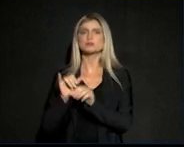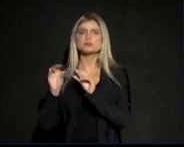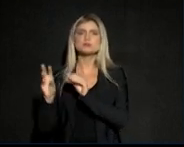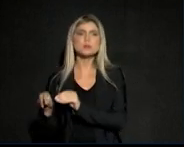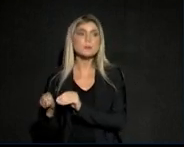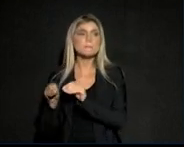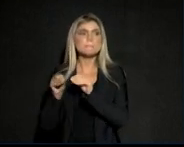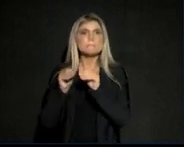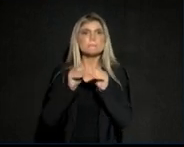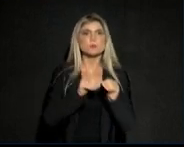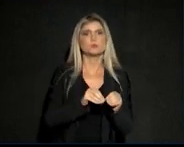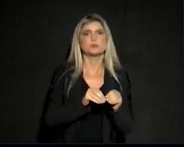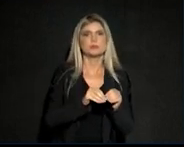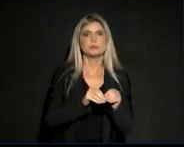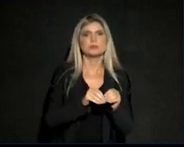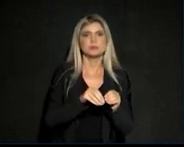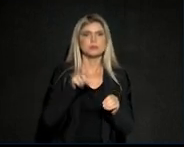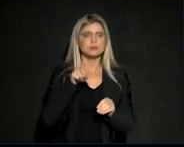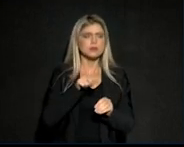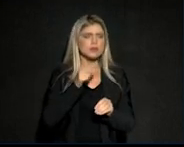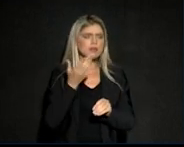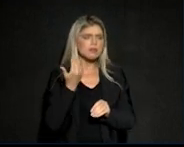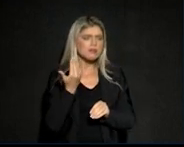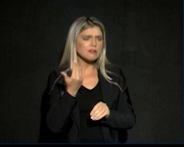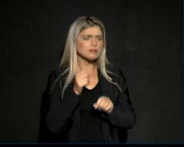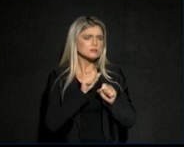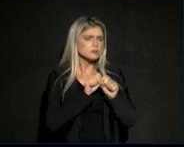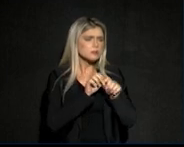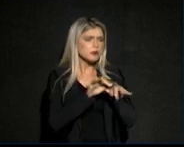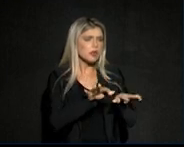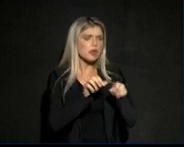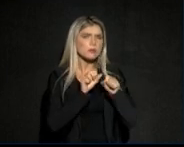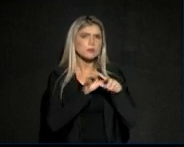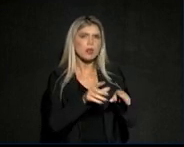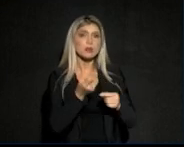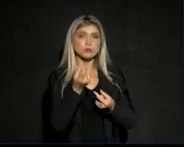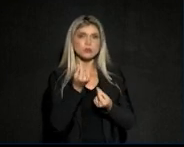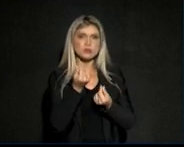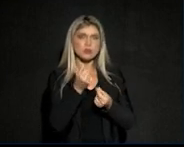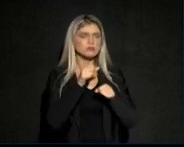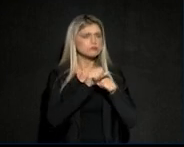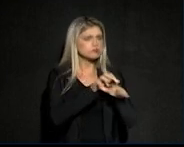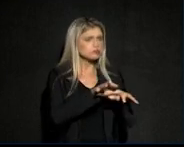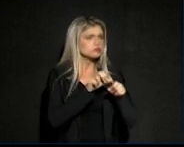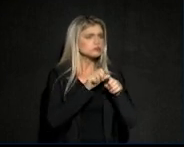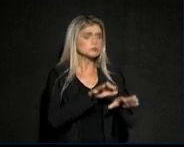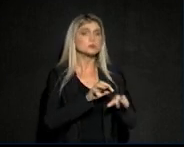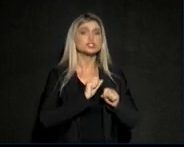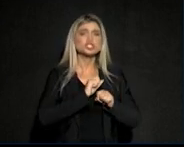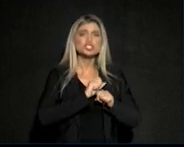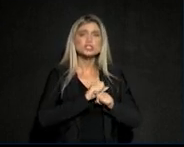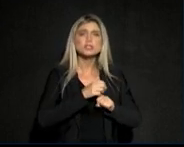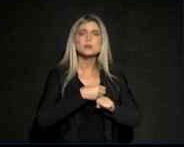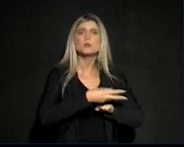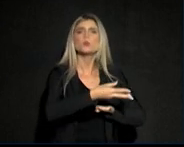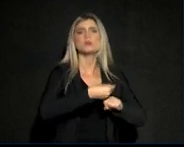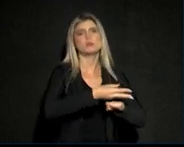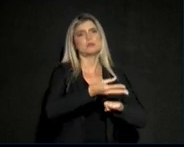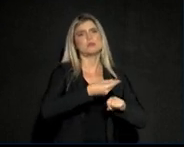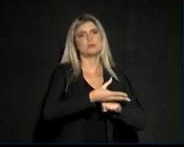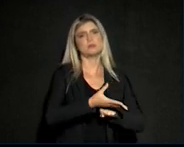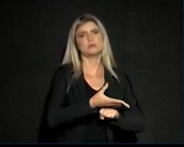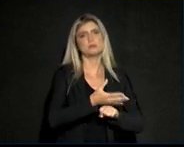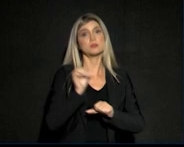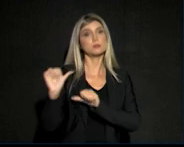daquele monopolista que distribui a subsídio que era como bem dessa atuava no início desse século para alguém que está